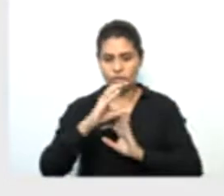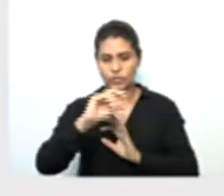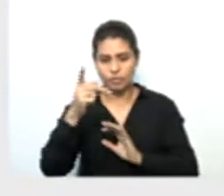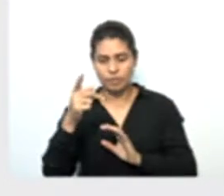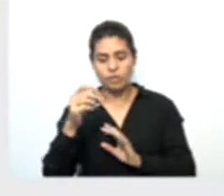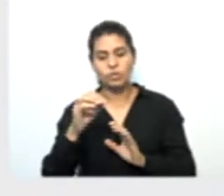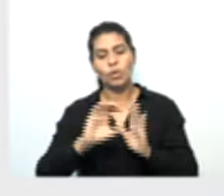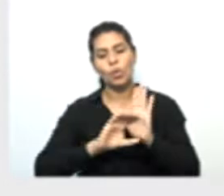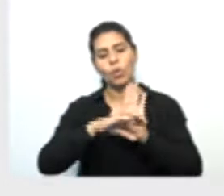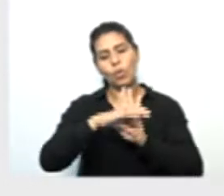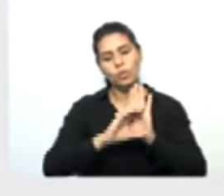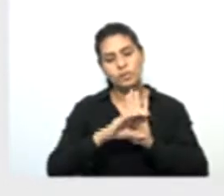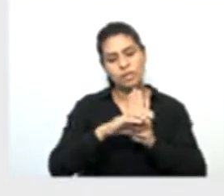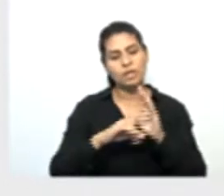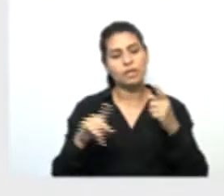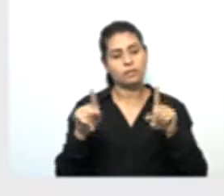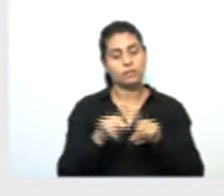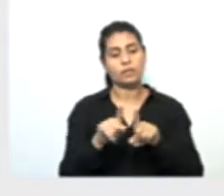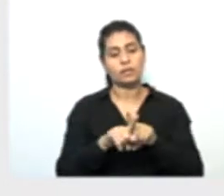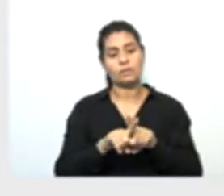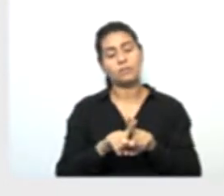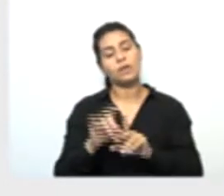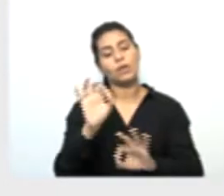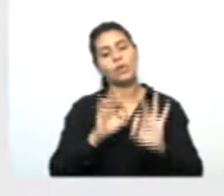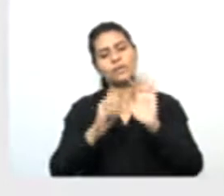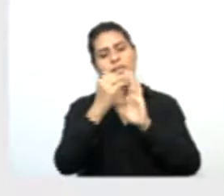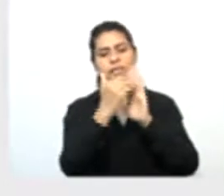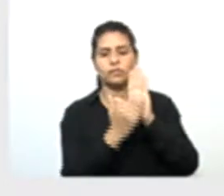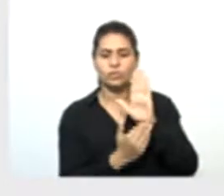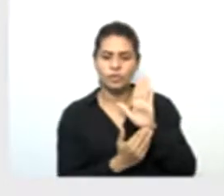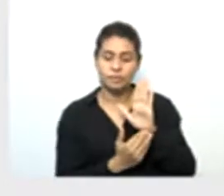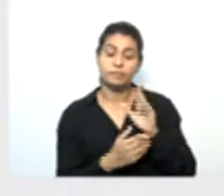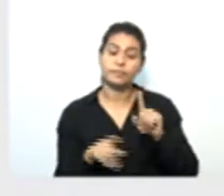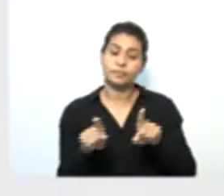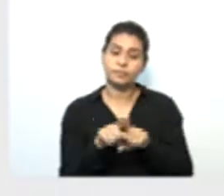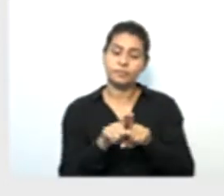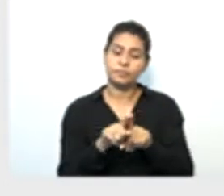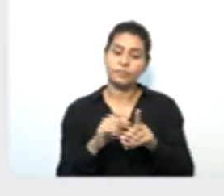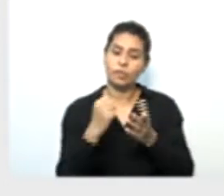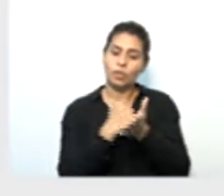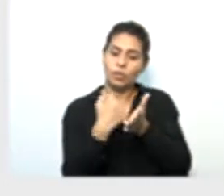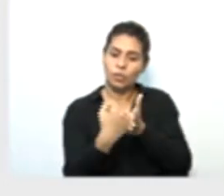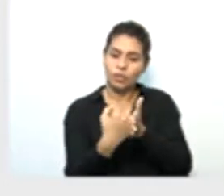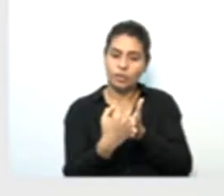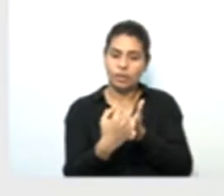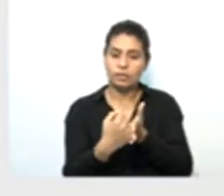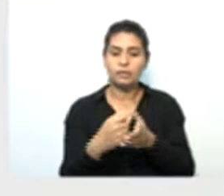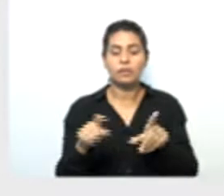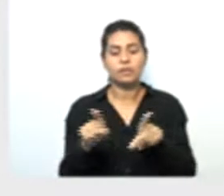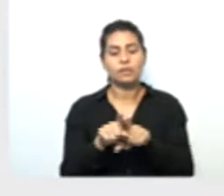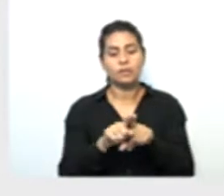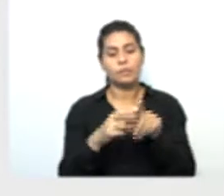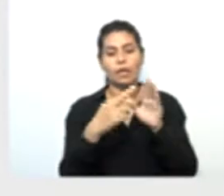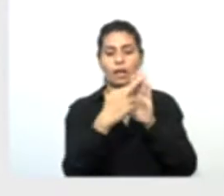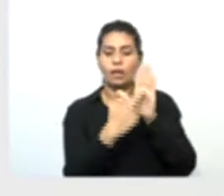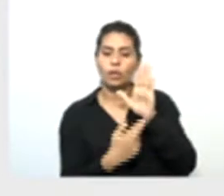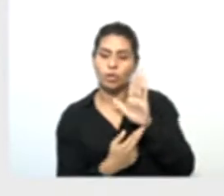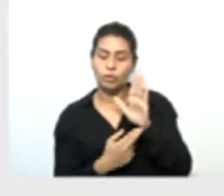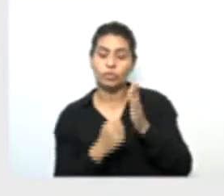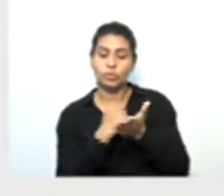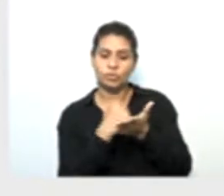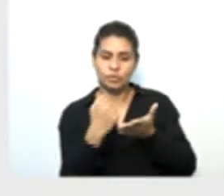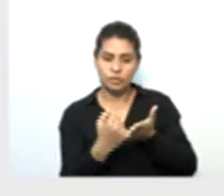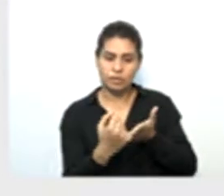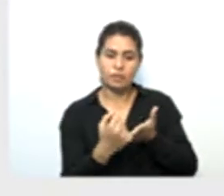as definições. Ela fala sobre contratos e relações contratuais das cooperativas. Tem o tópico da agricultura